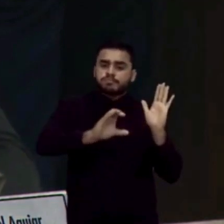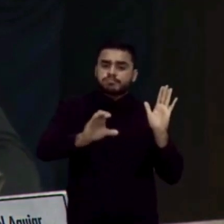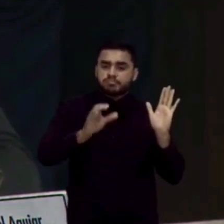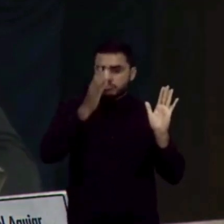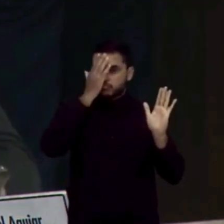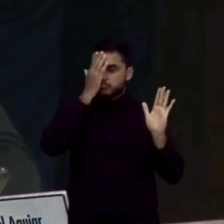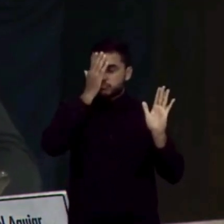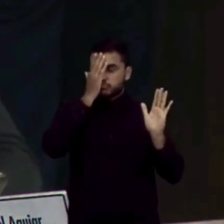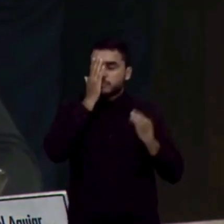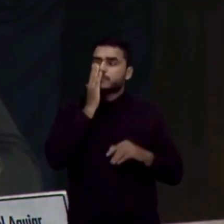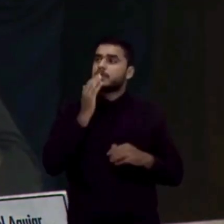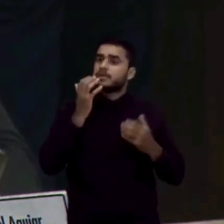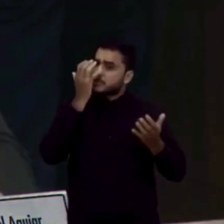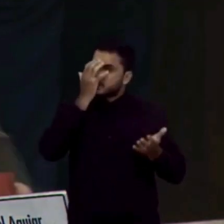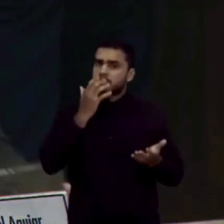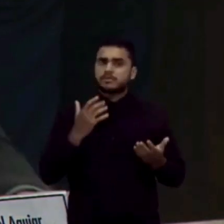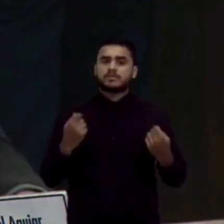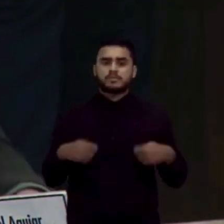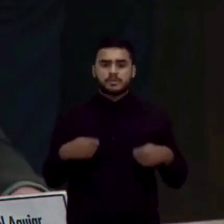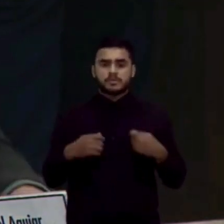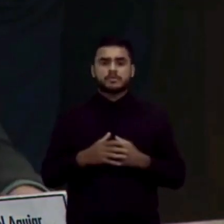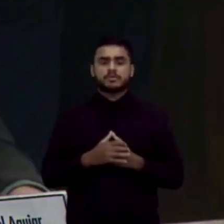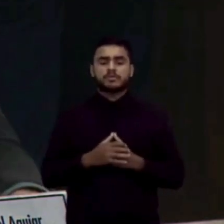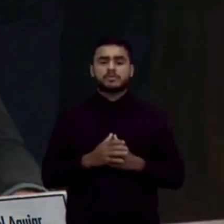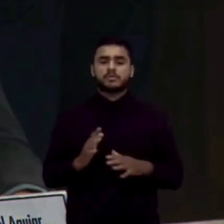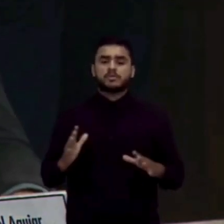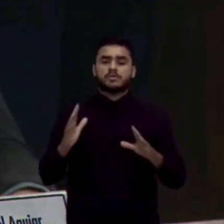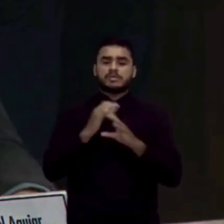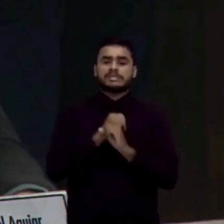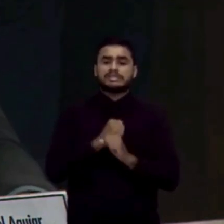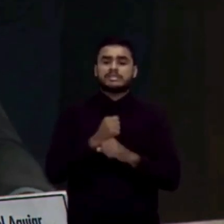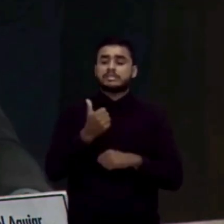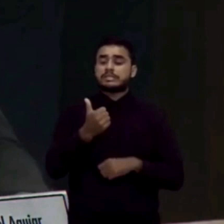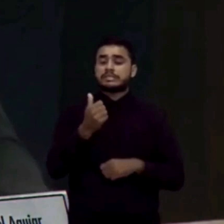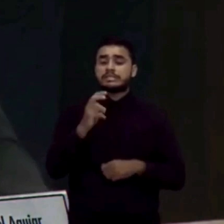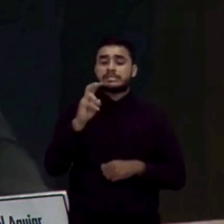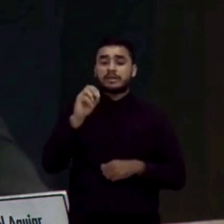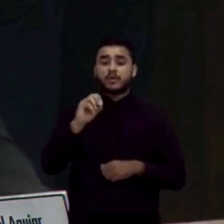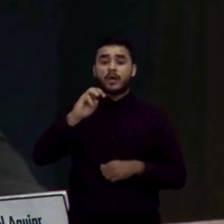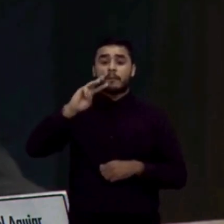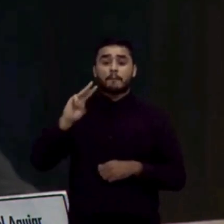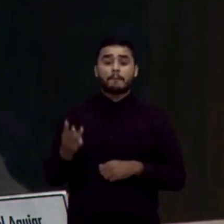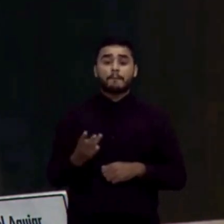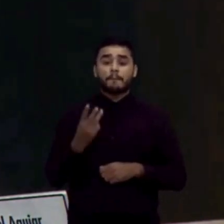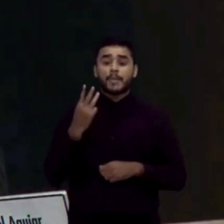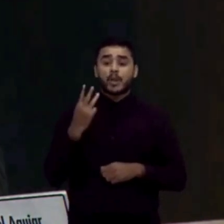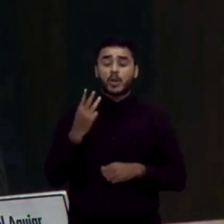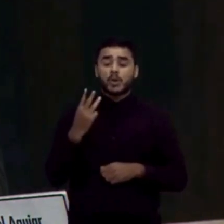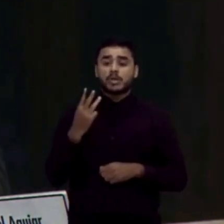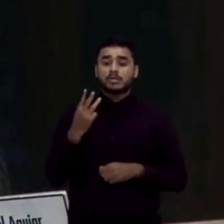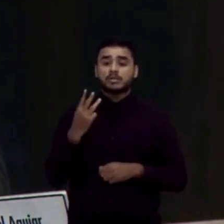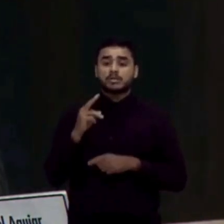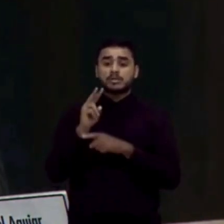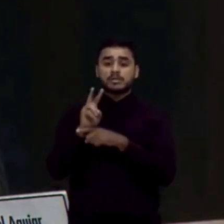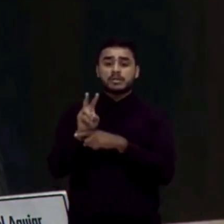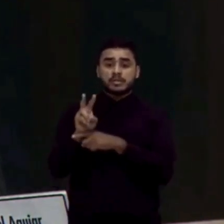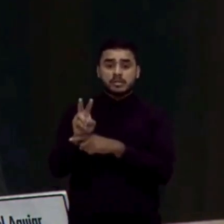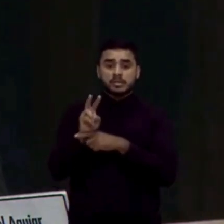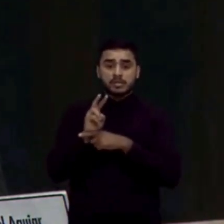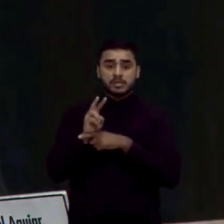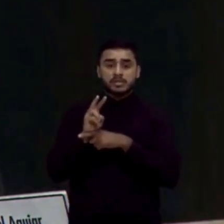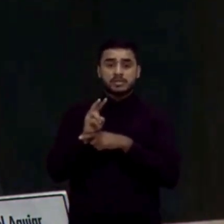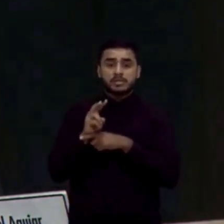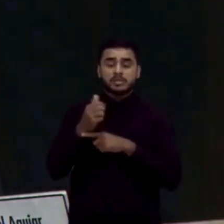falando. Colegas, a gente está falando em 150 milhões de empréstimo, mas não é 150 milhões de